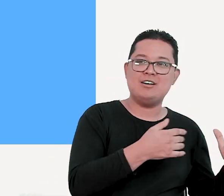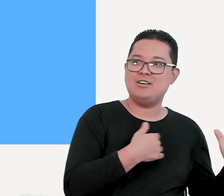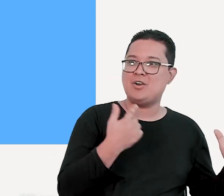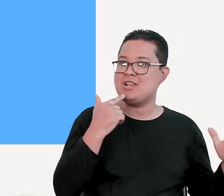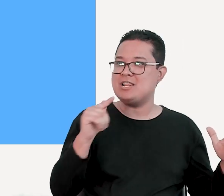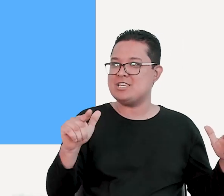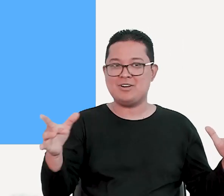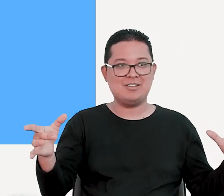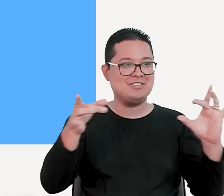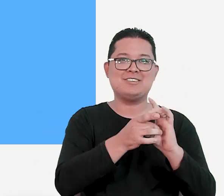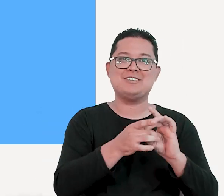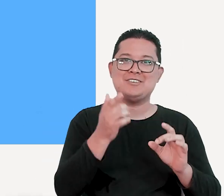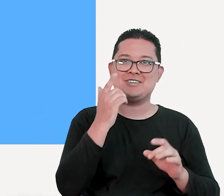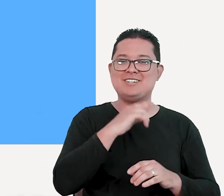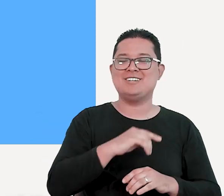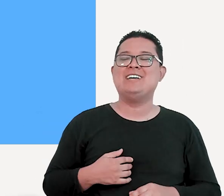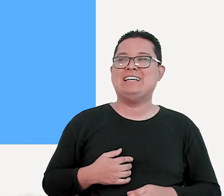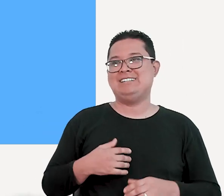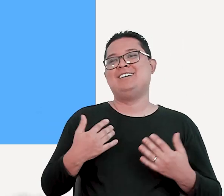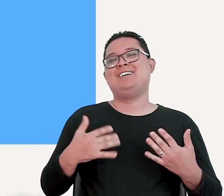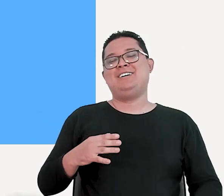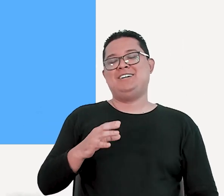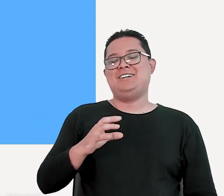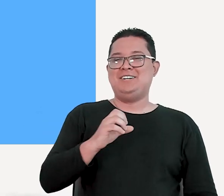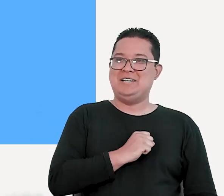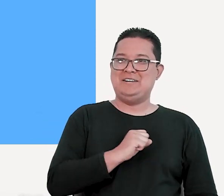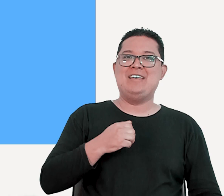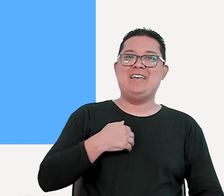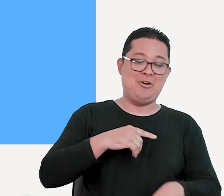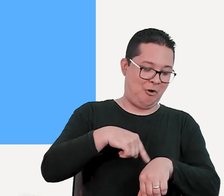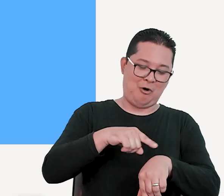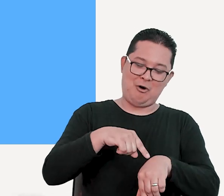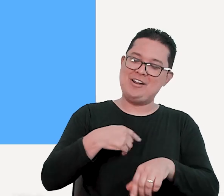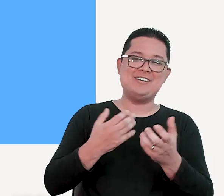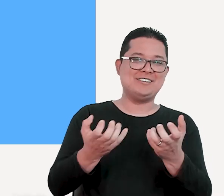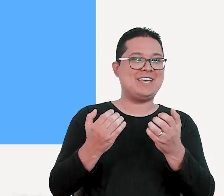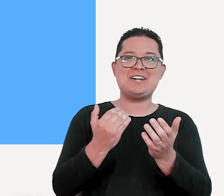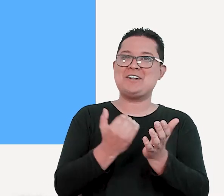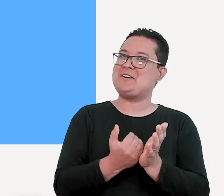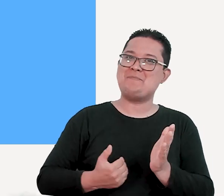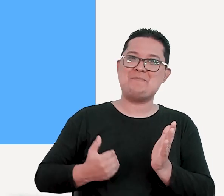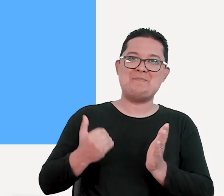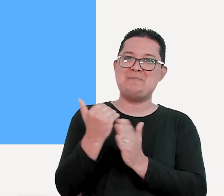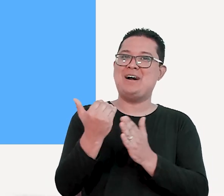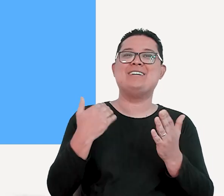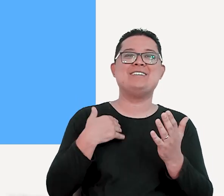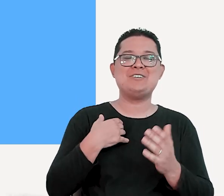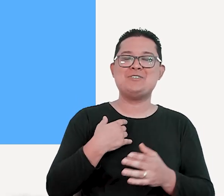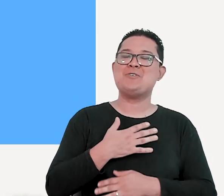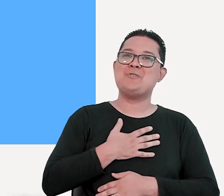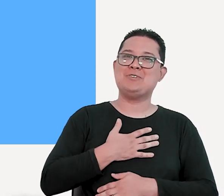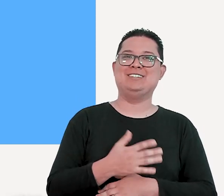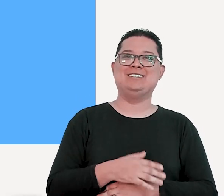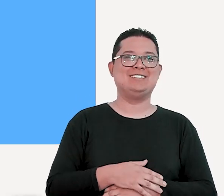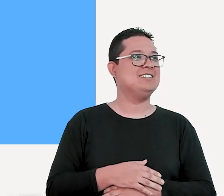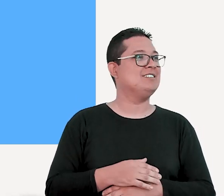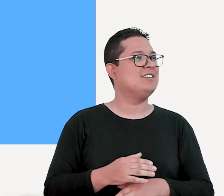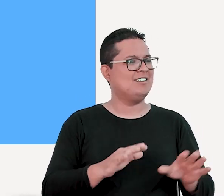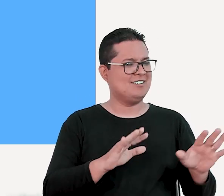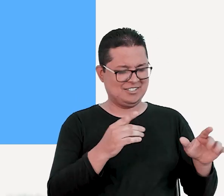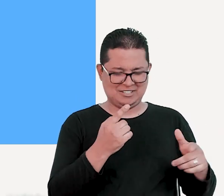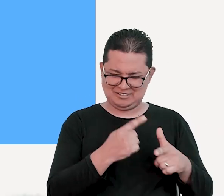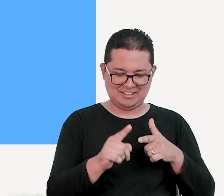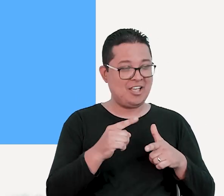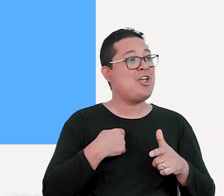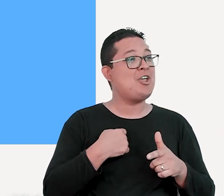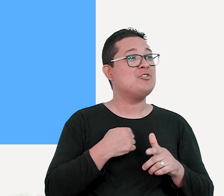você, Laura. Desculpa aí te alugar um pouquinho a mais, tá? Imagina, gente, eu tô com a noite livre, sexteja.